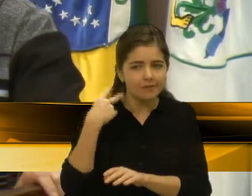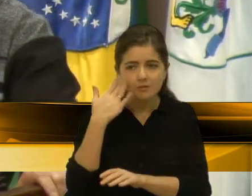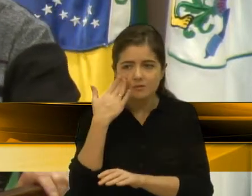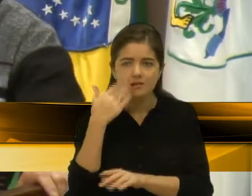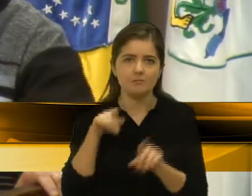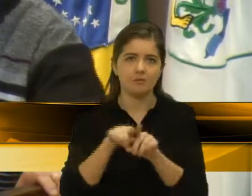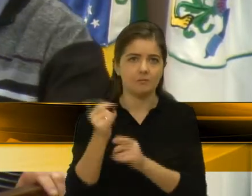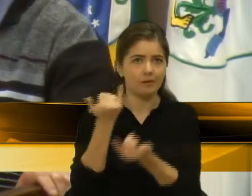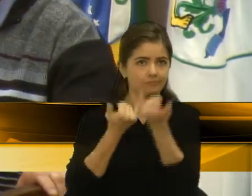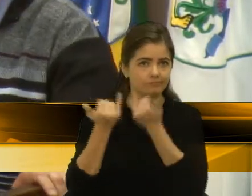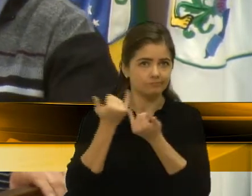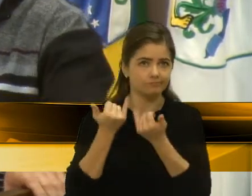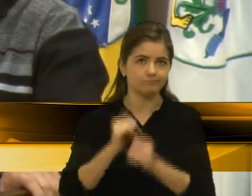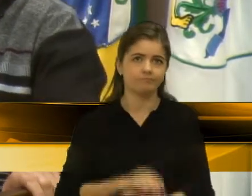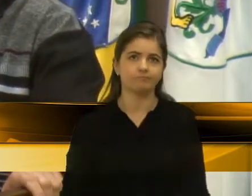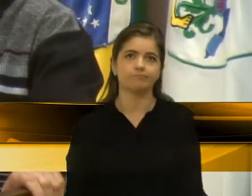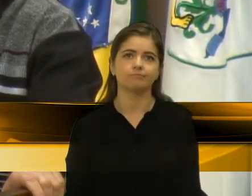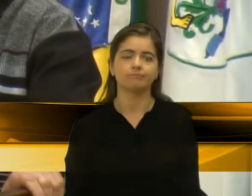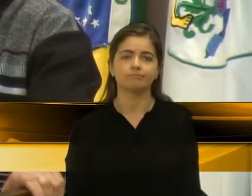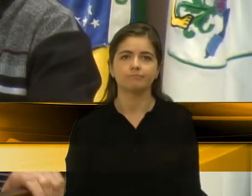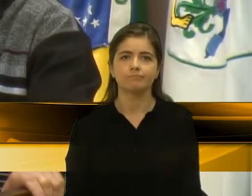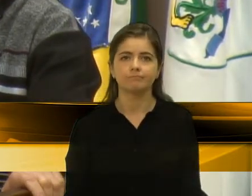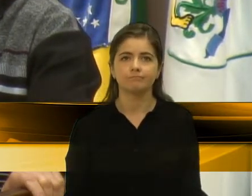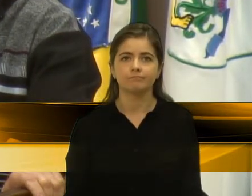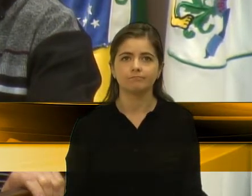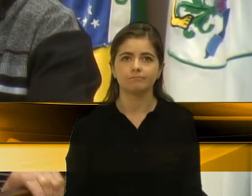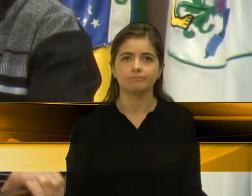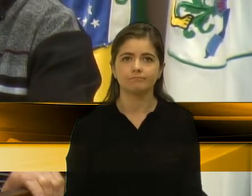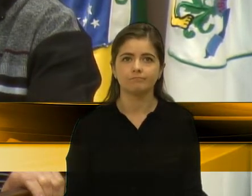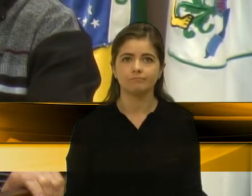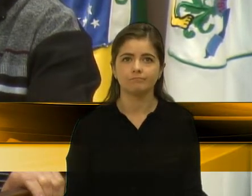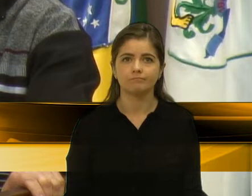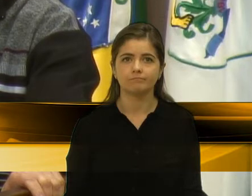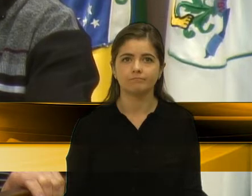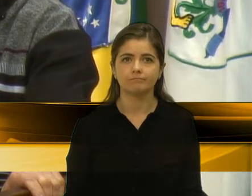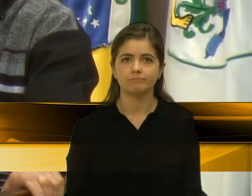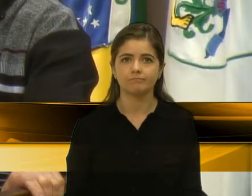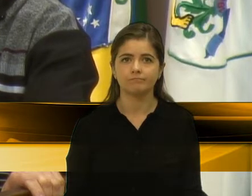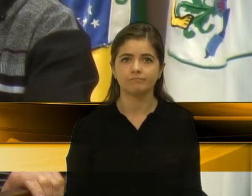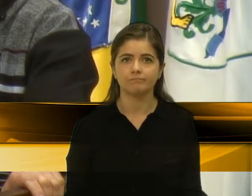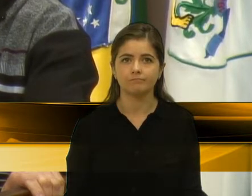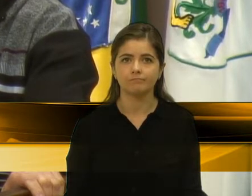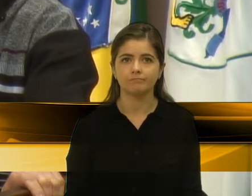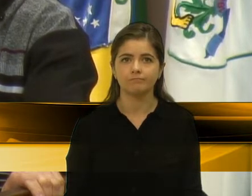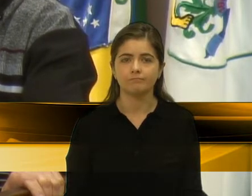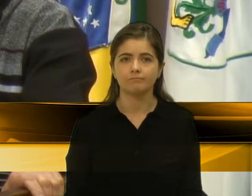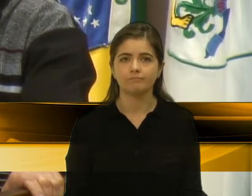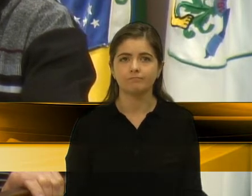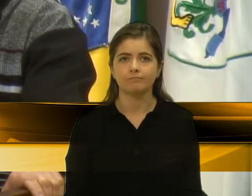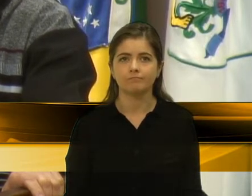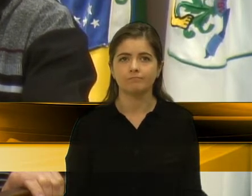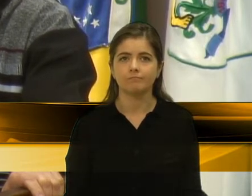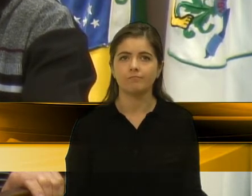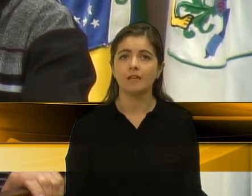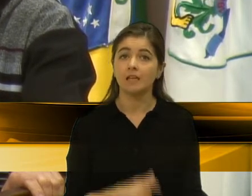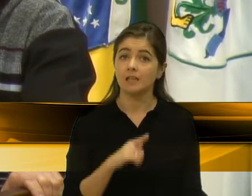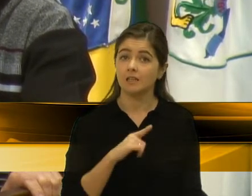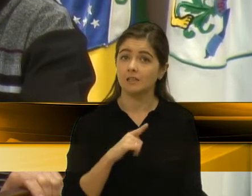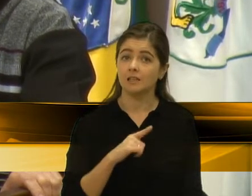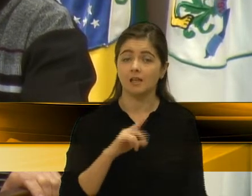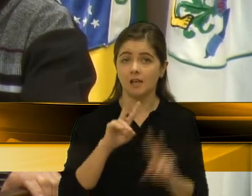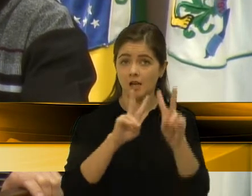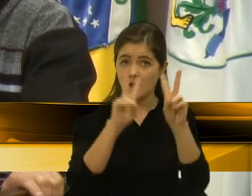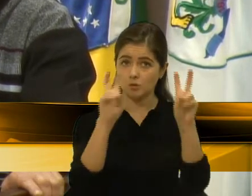também. Mas, quanto ao assunto que eu vou falar, quanto ao corretivo, palavra, né,